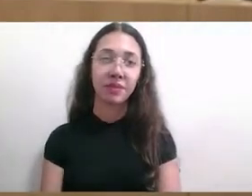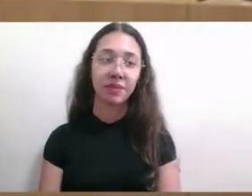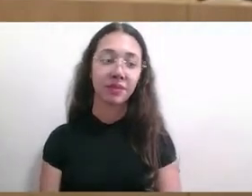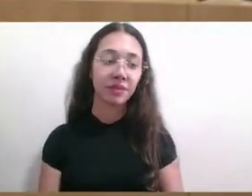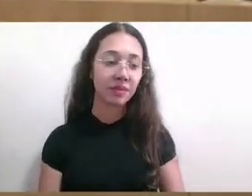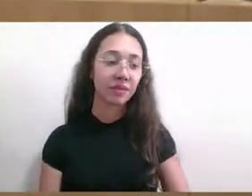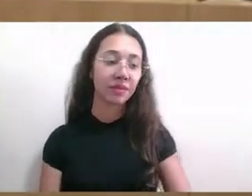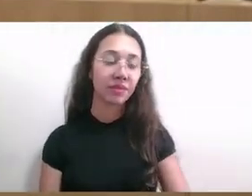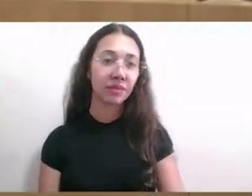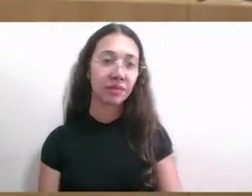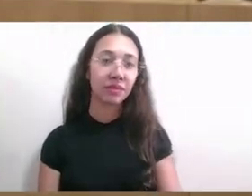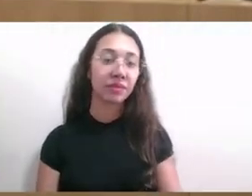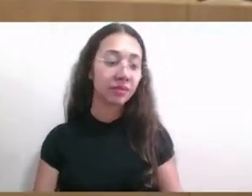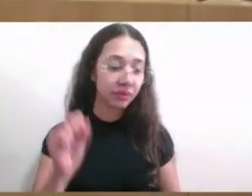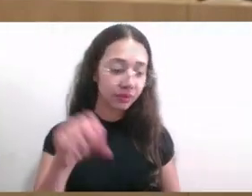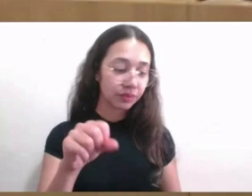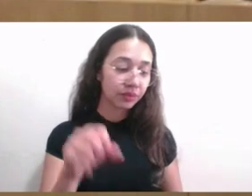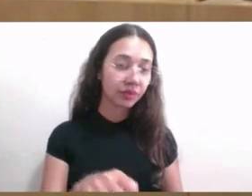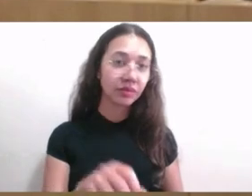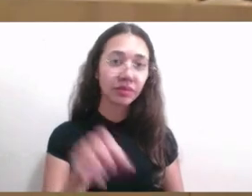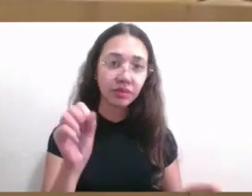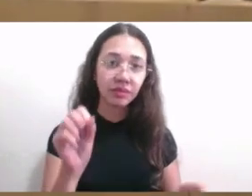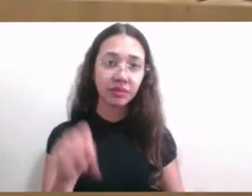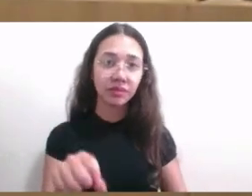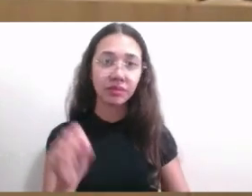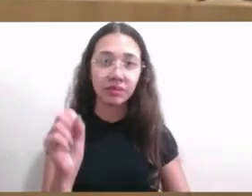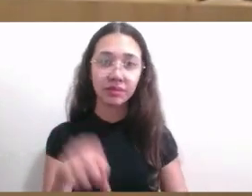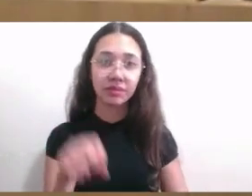Sim, sim, sim.